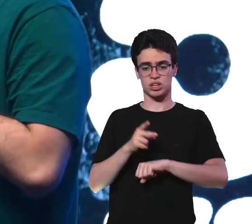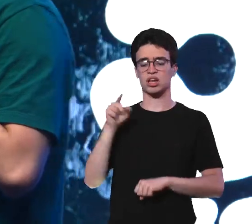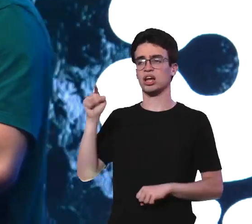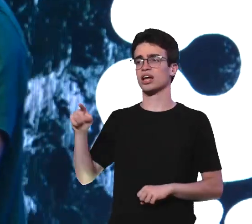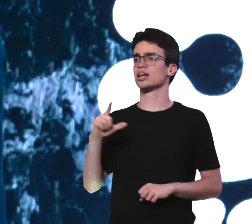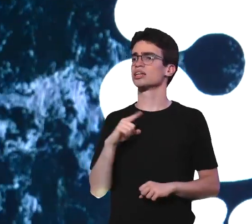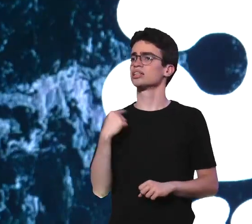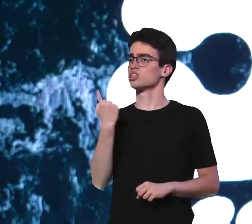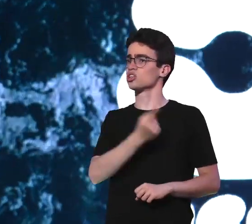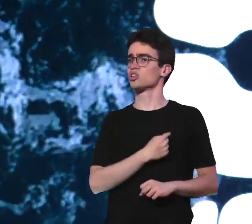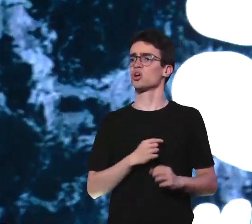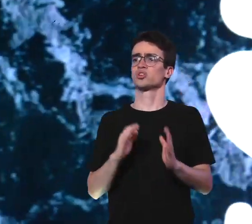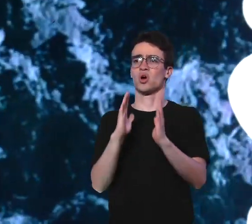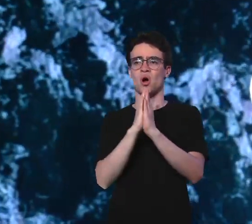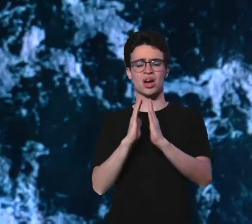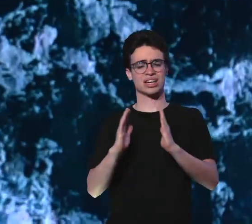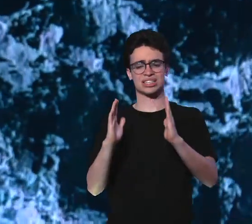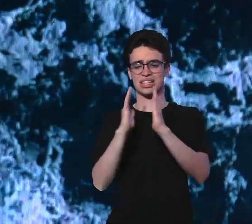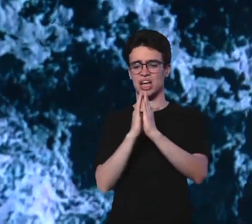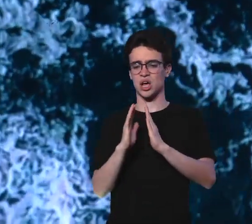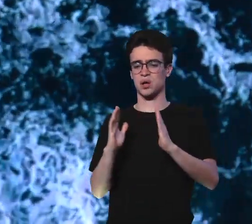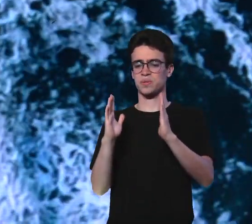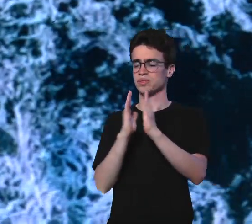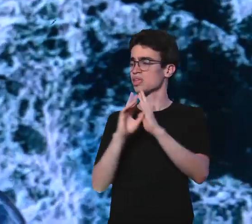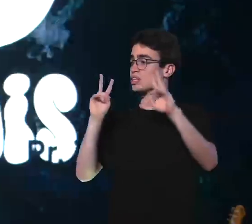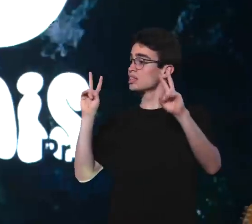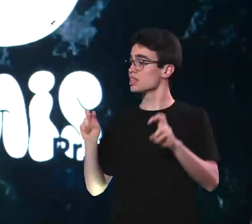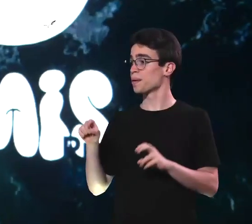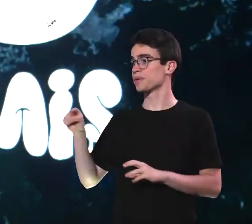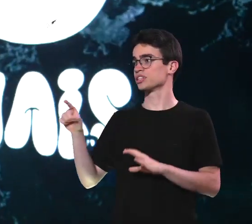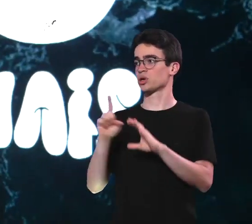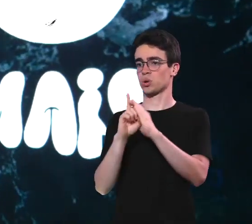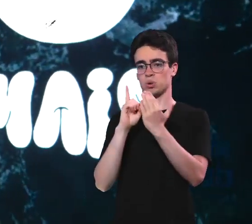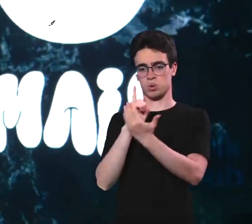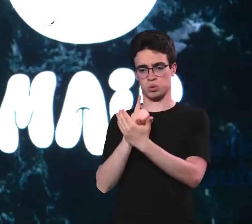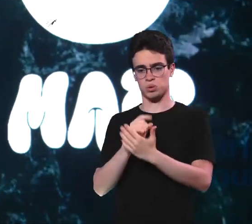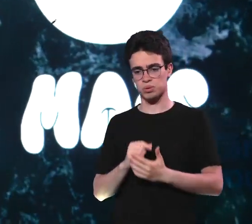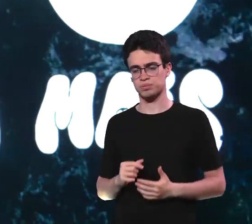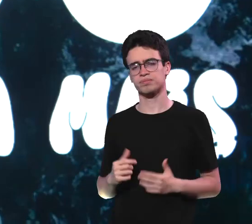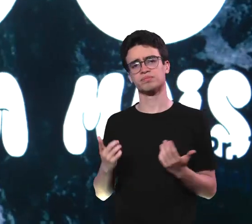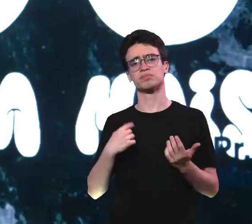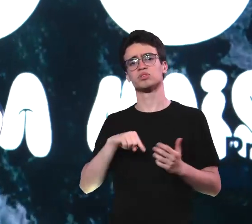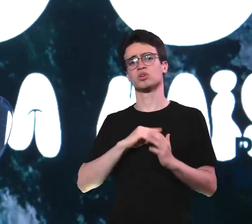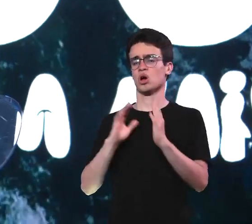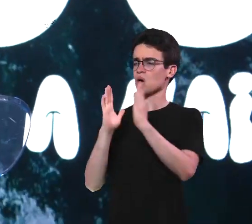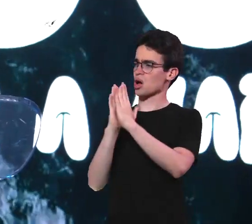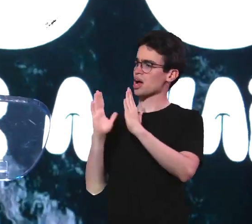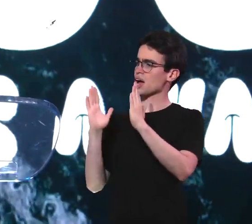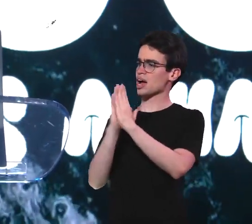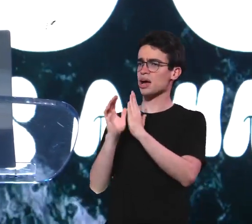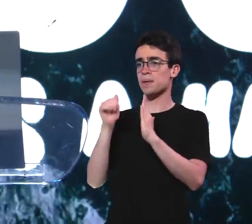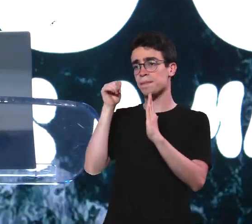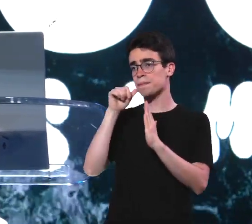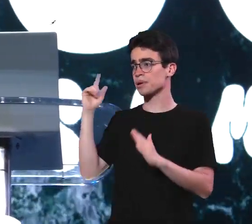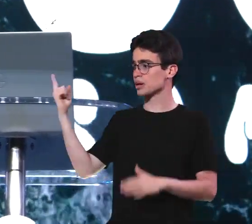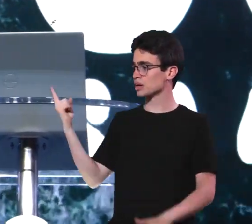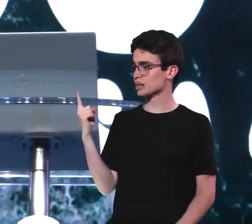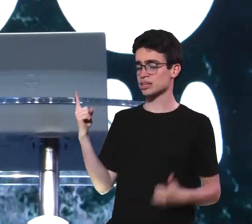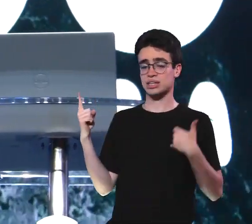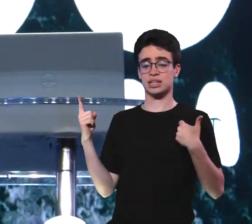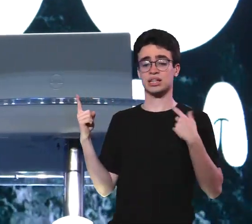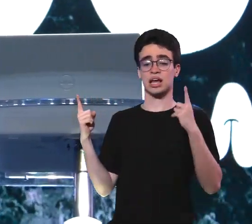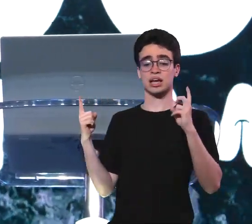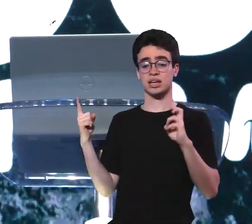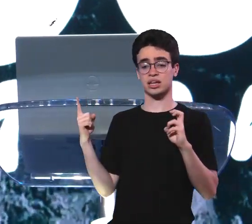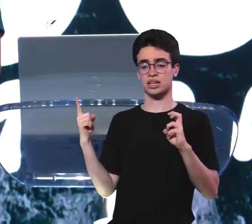nós começamos a orar por esse culto. E nós estávamos orando, eu estava parado, veio uma menina de 15 anos me contar